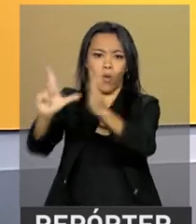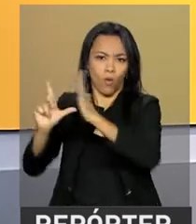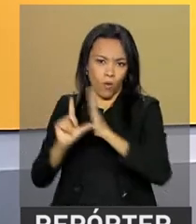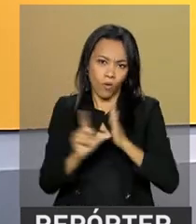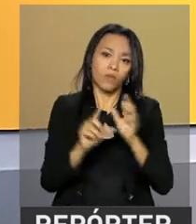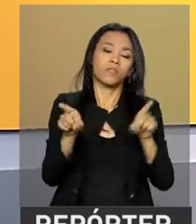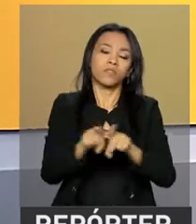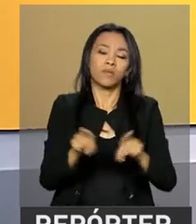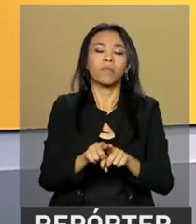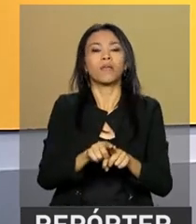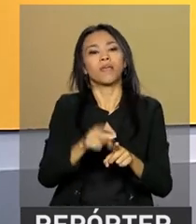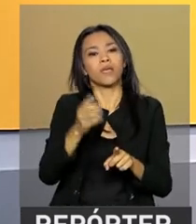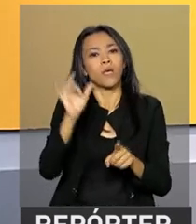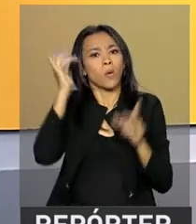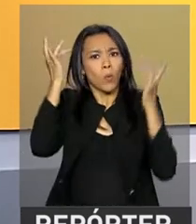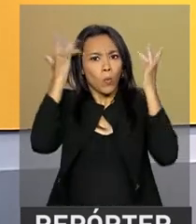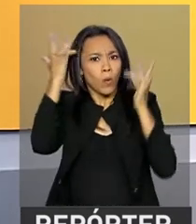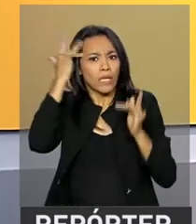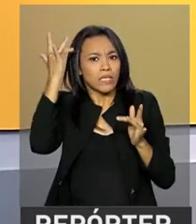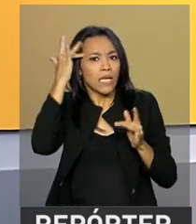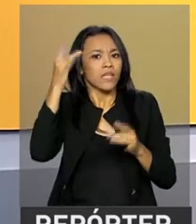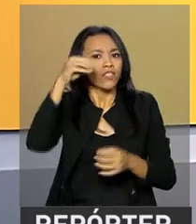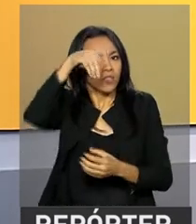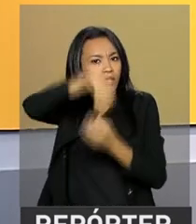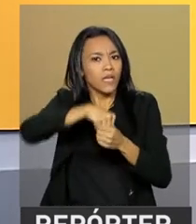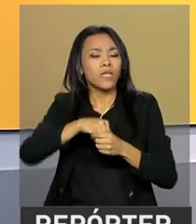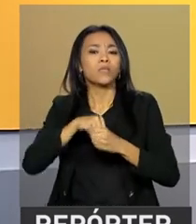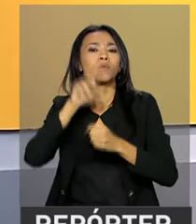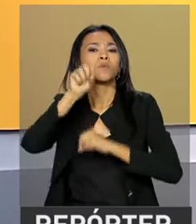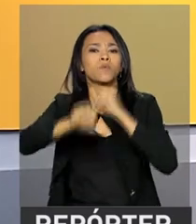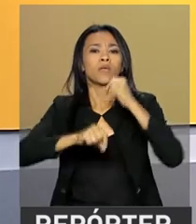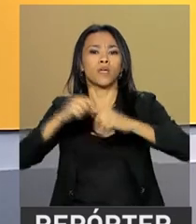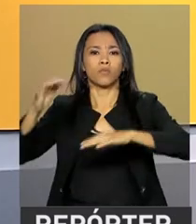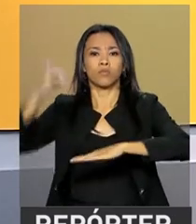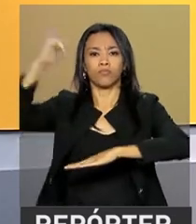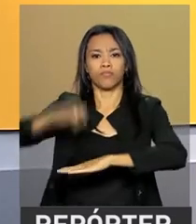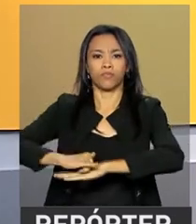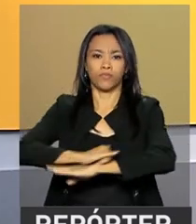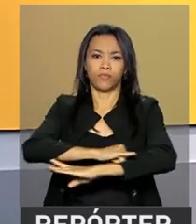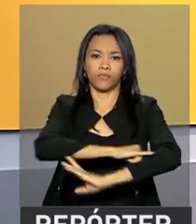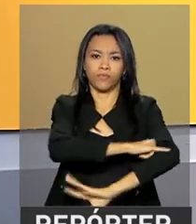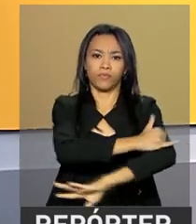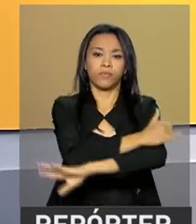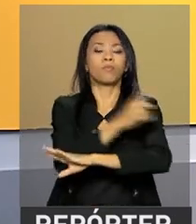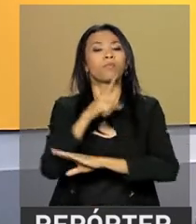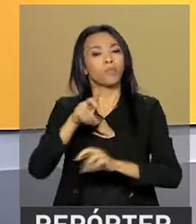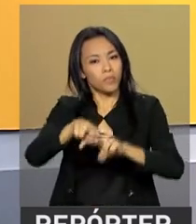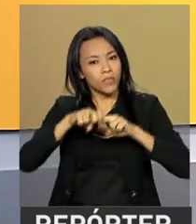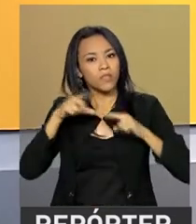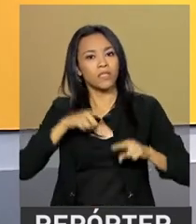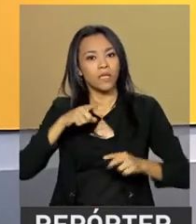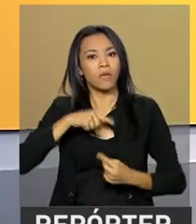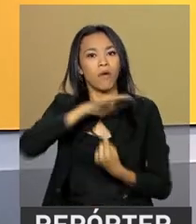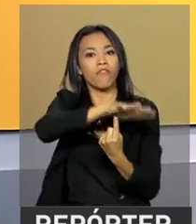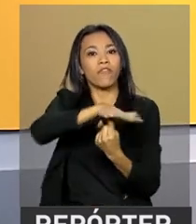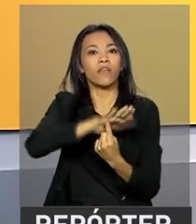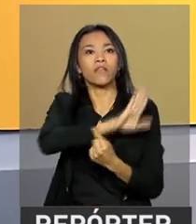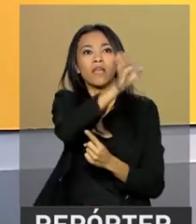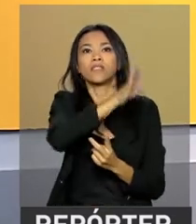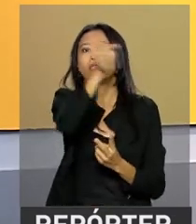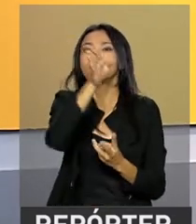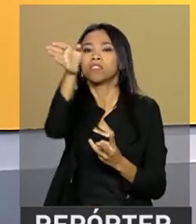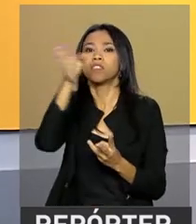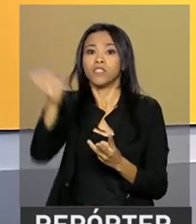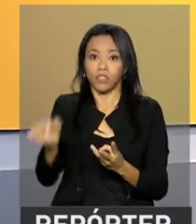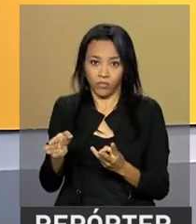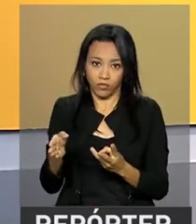para isso uma feira que mostra as oportunidades está percorrendo o brasil só em 2006 essas lojas